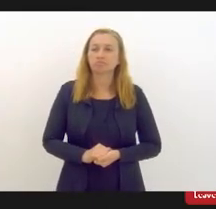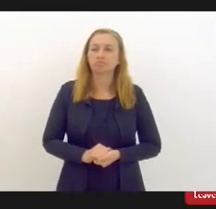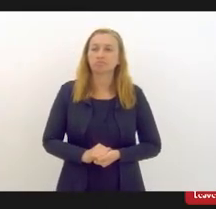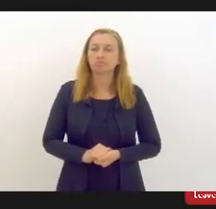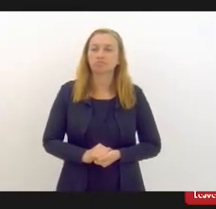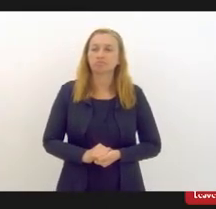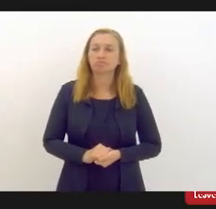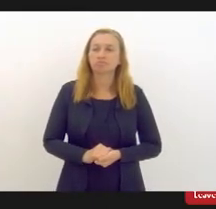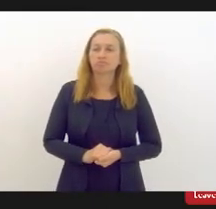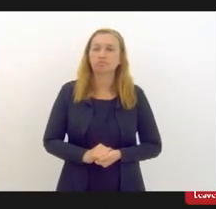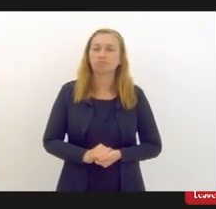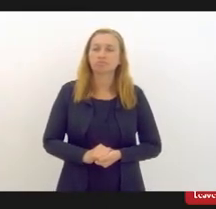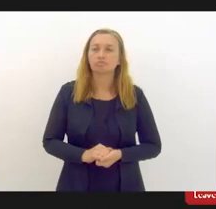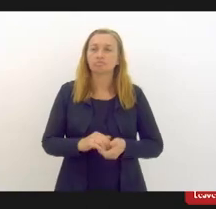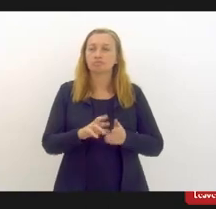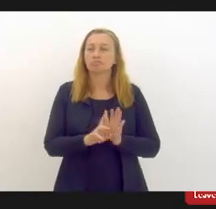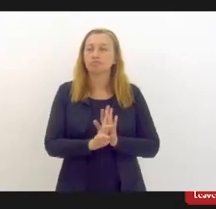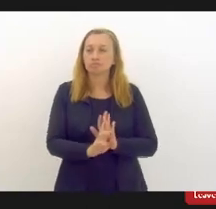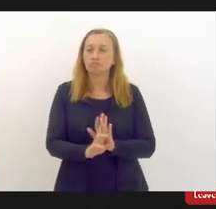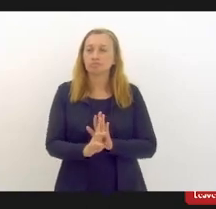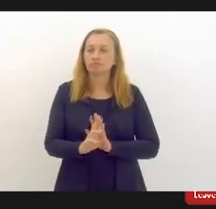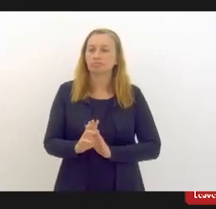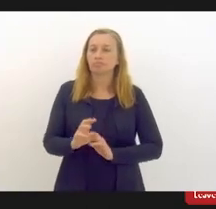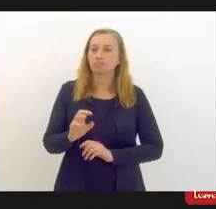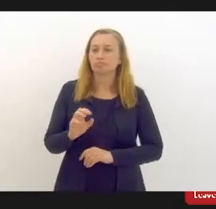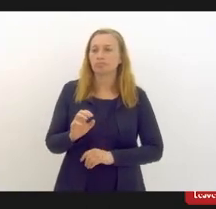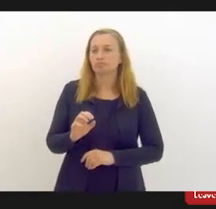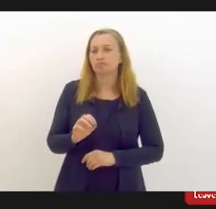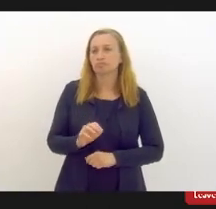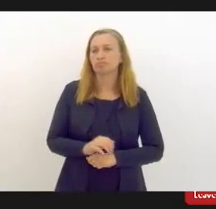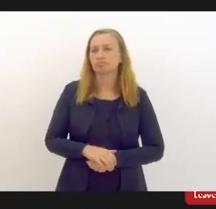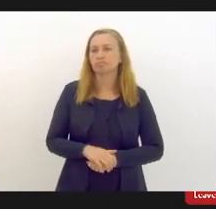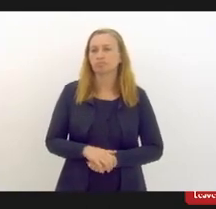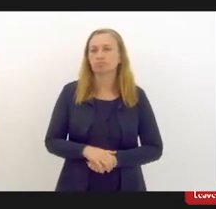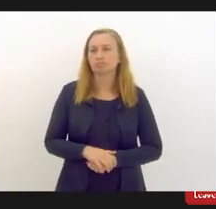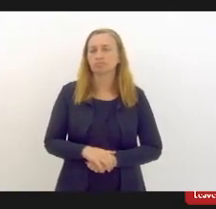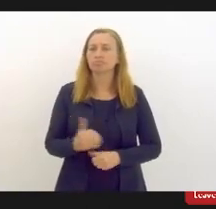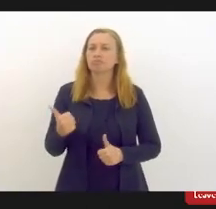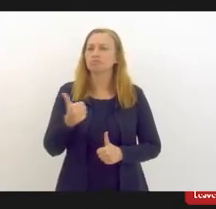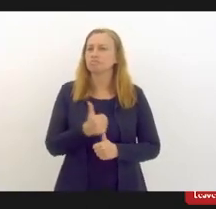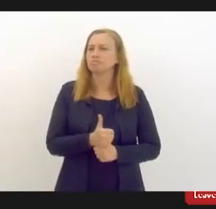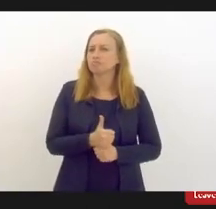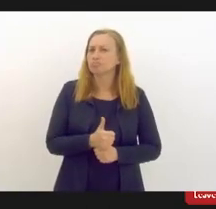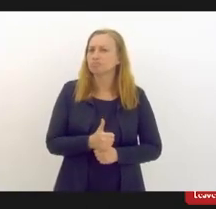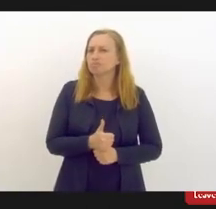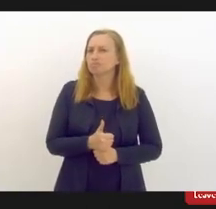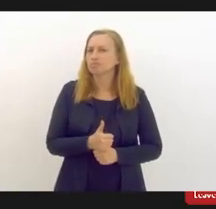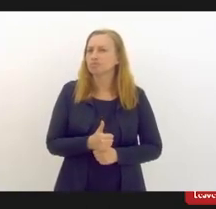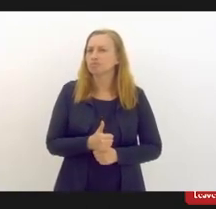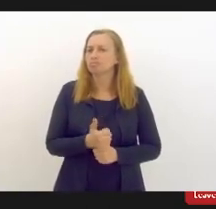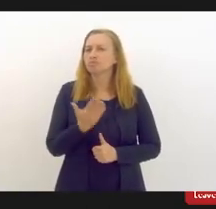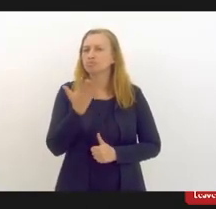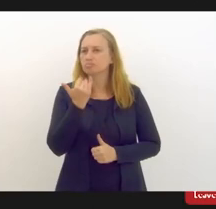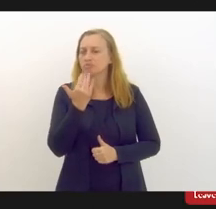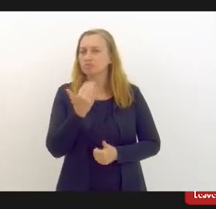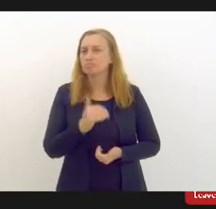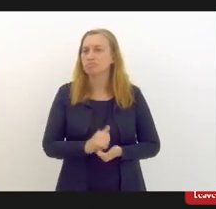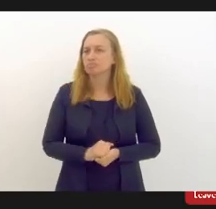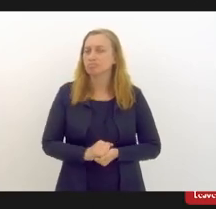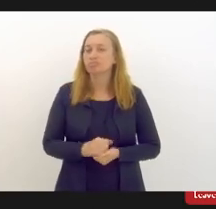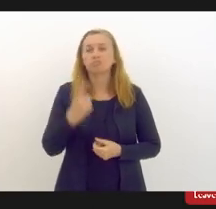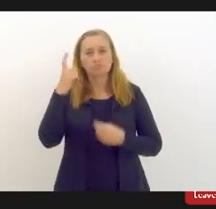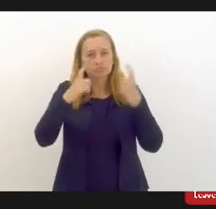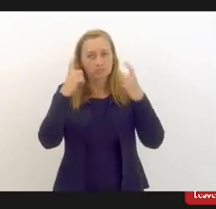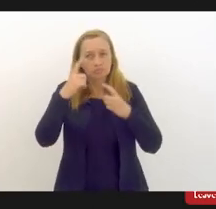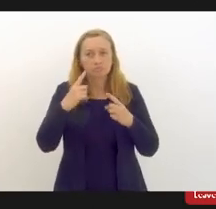a representante do CEP, da ADERJ, falou a questão da substituição, né, dos alimentos. Nos